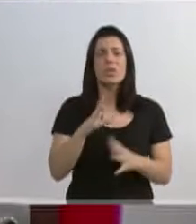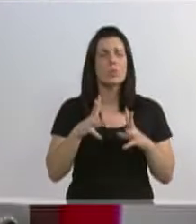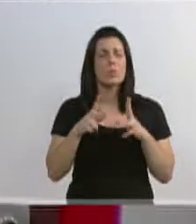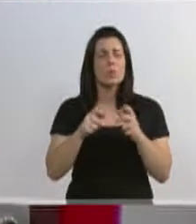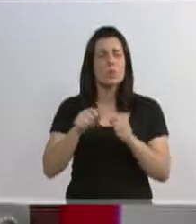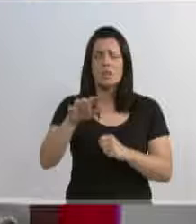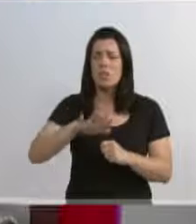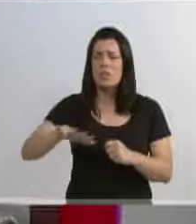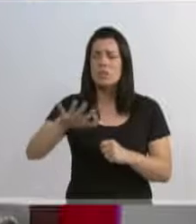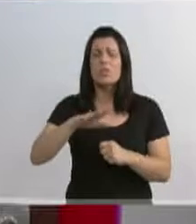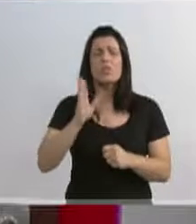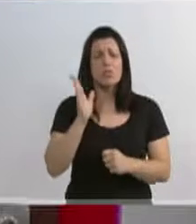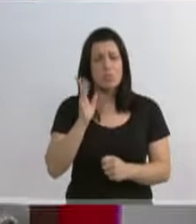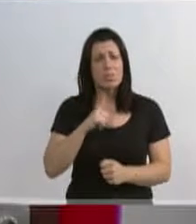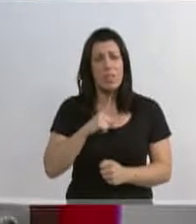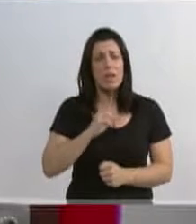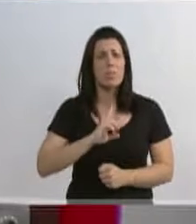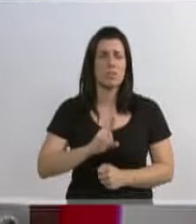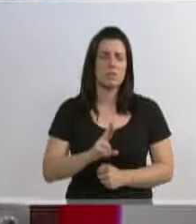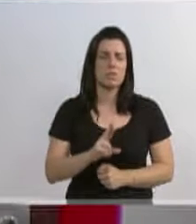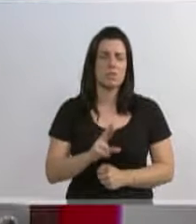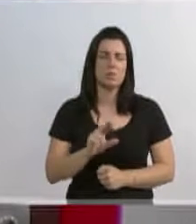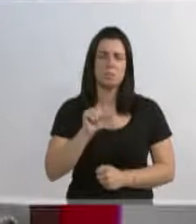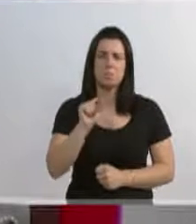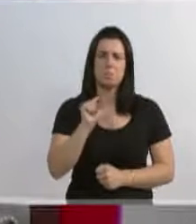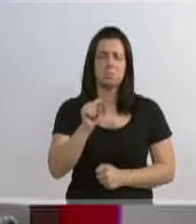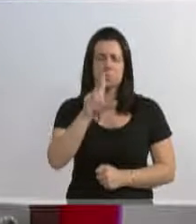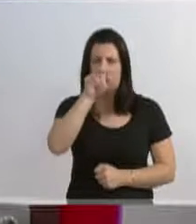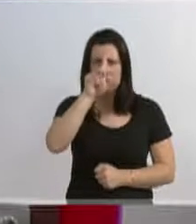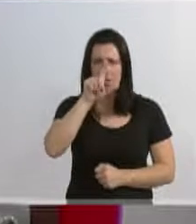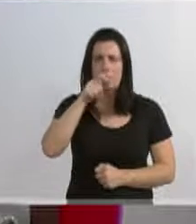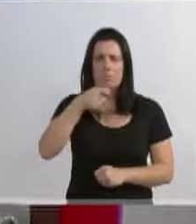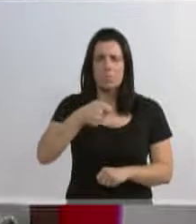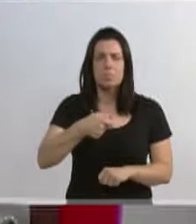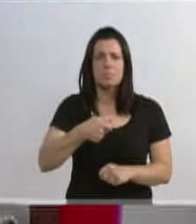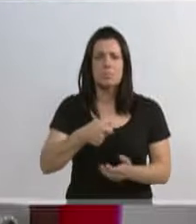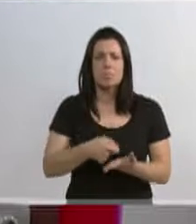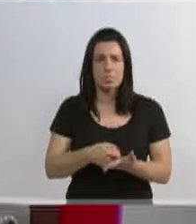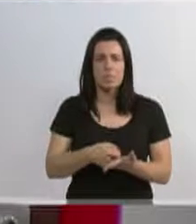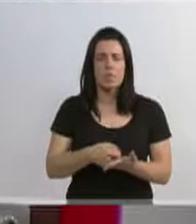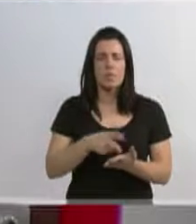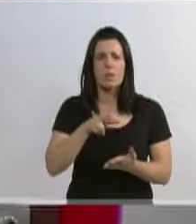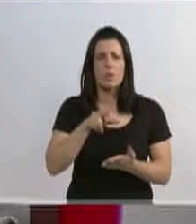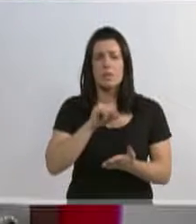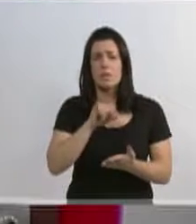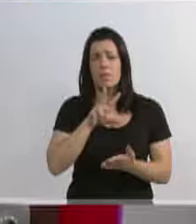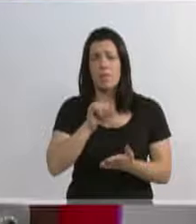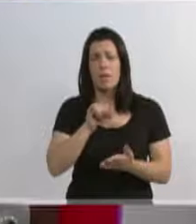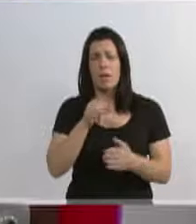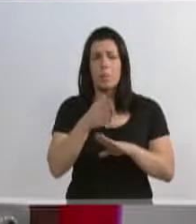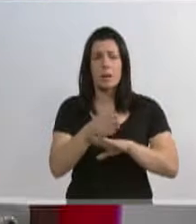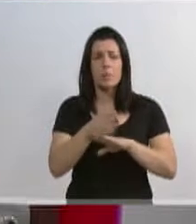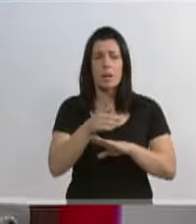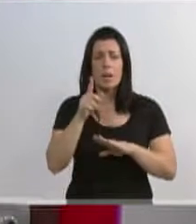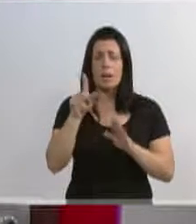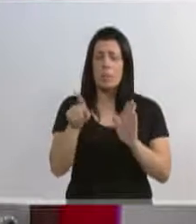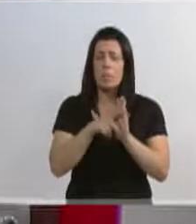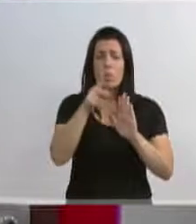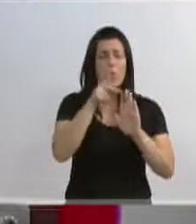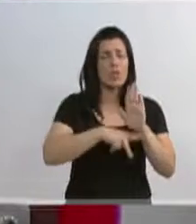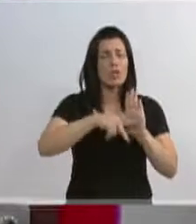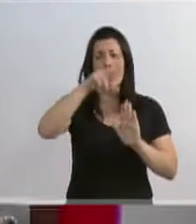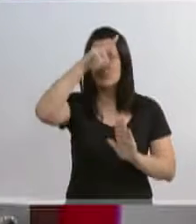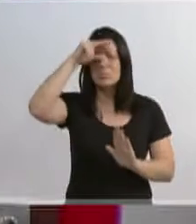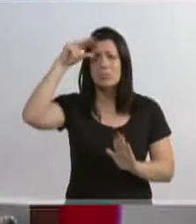regiões estão representadas. E quem define que vai participar ou não, é o projeto que vem do